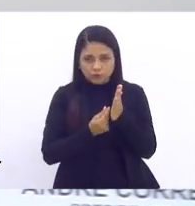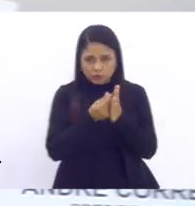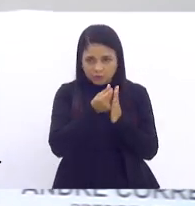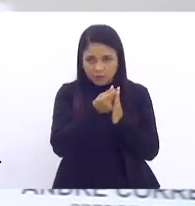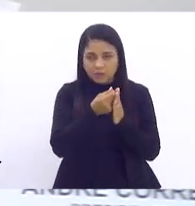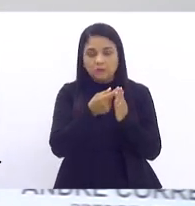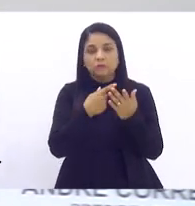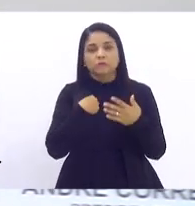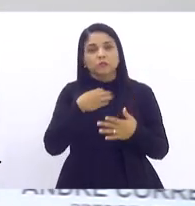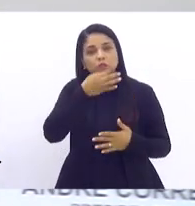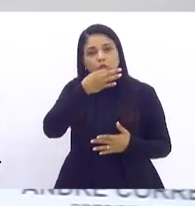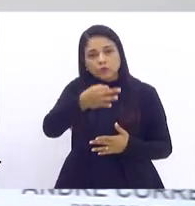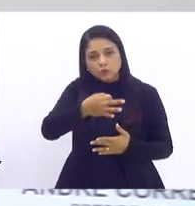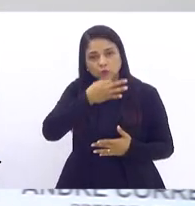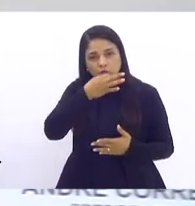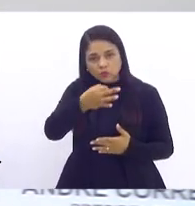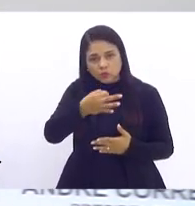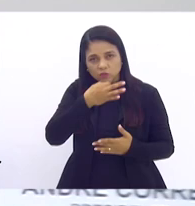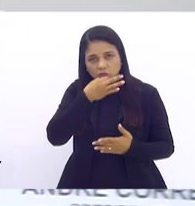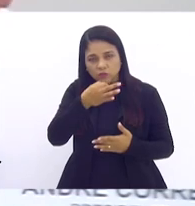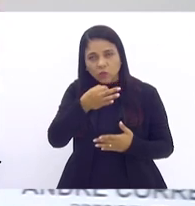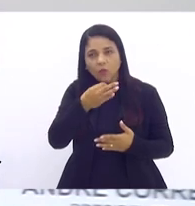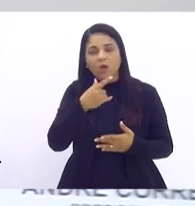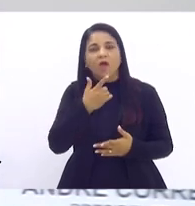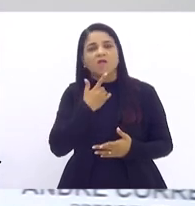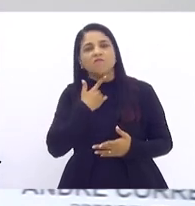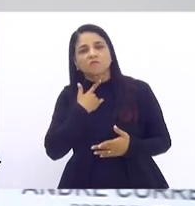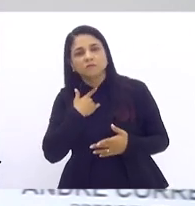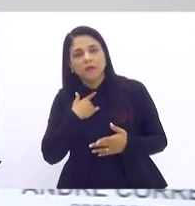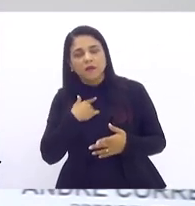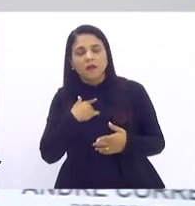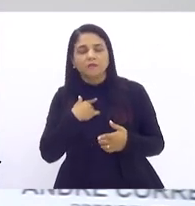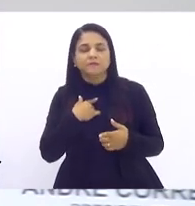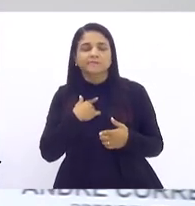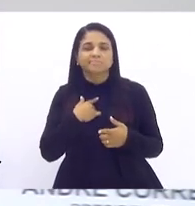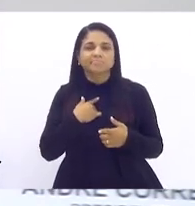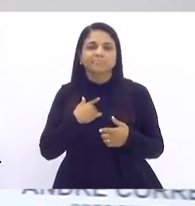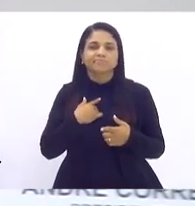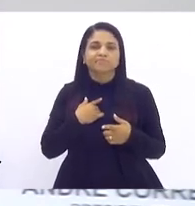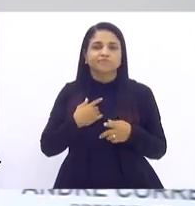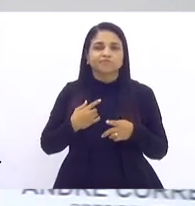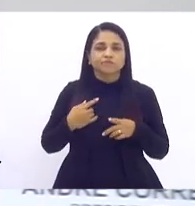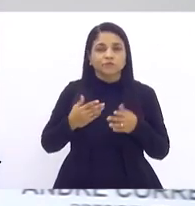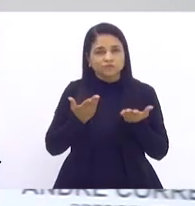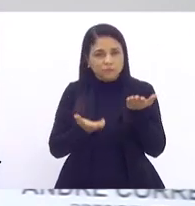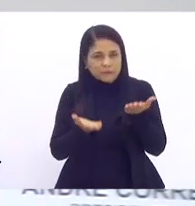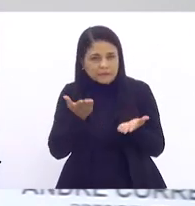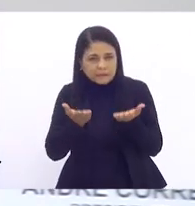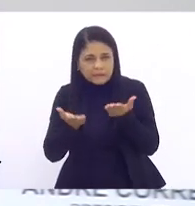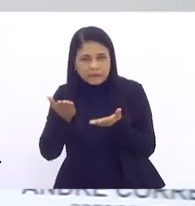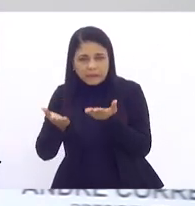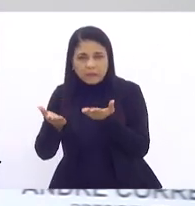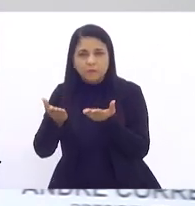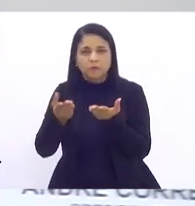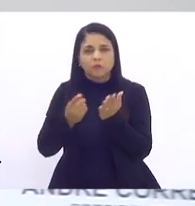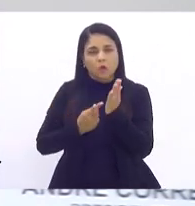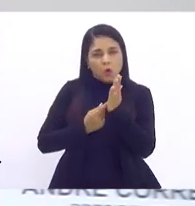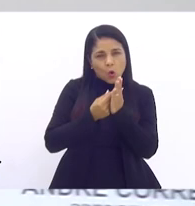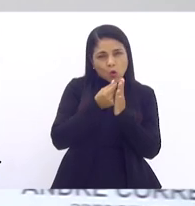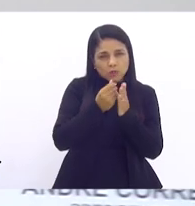poder alinhar tanto essa vontade Nossa de buscar um equilíbrio orçamentário